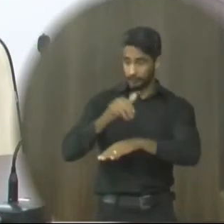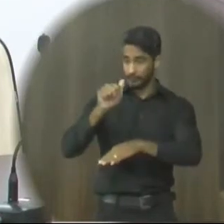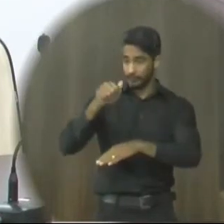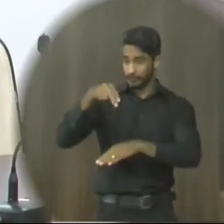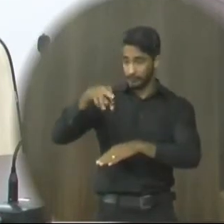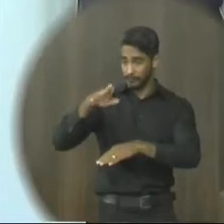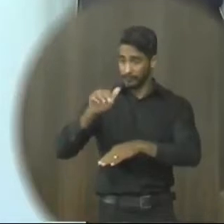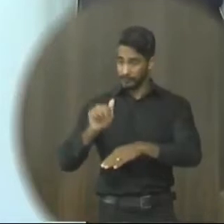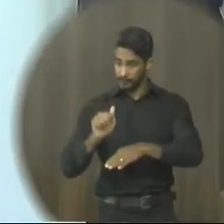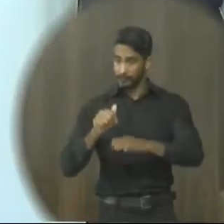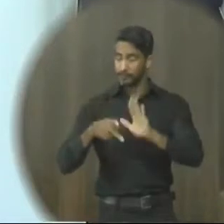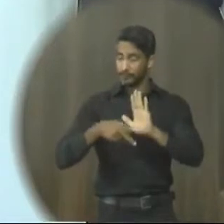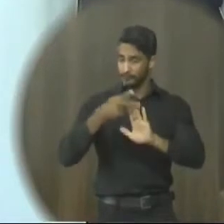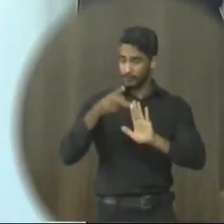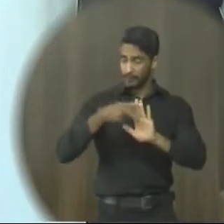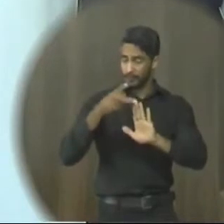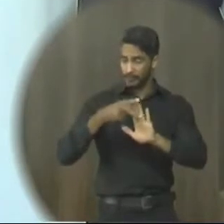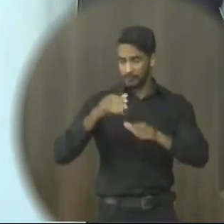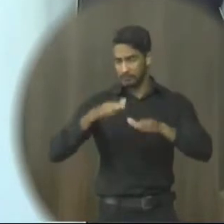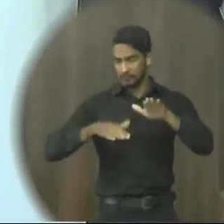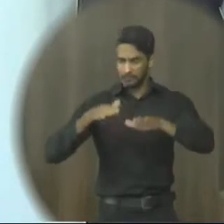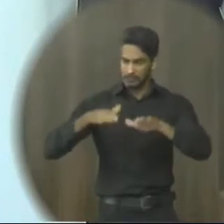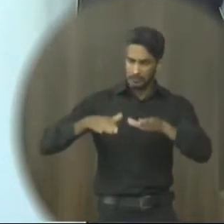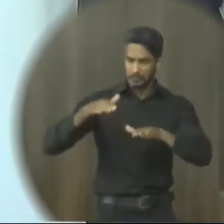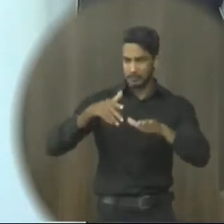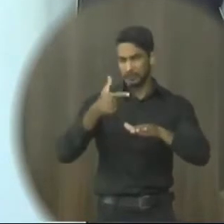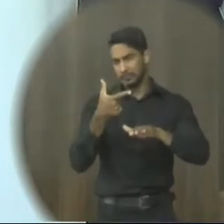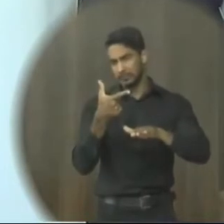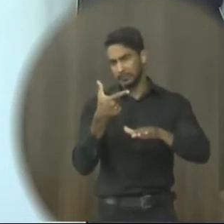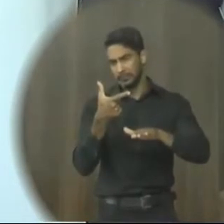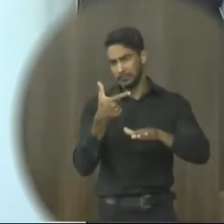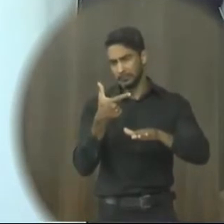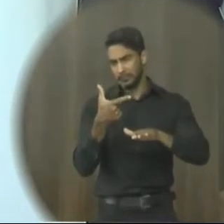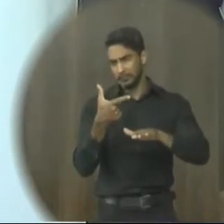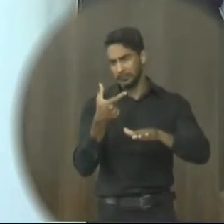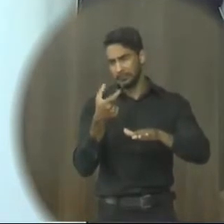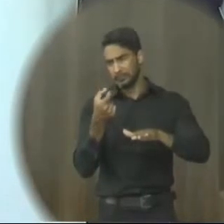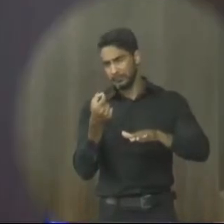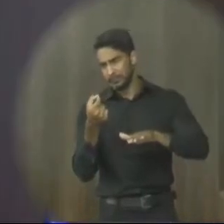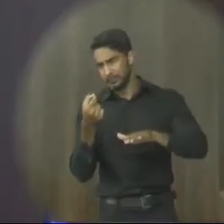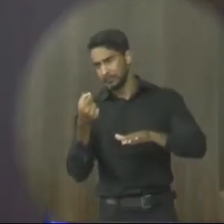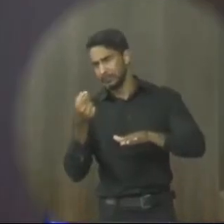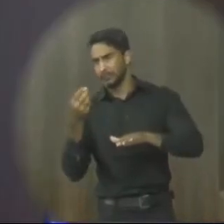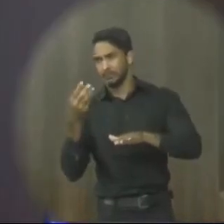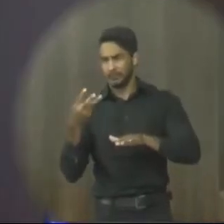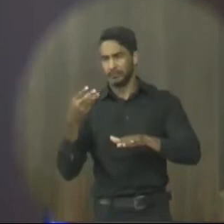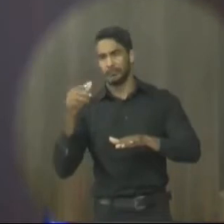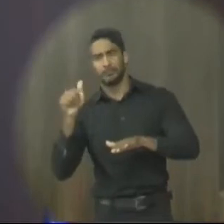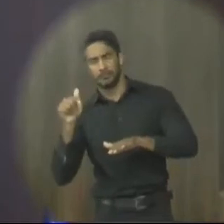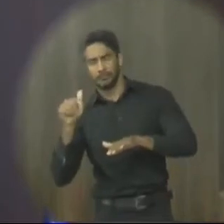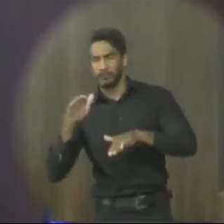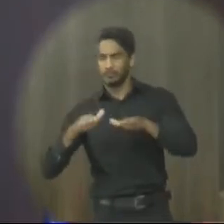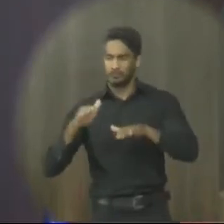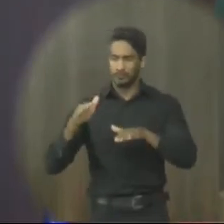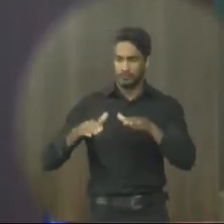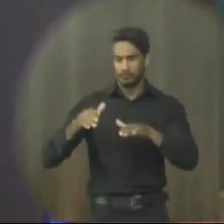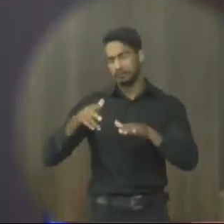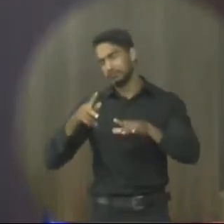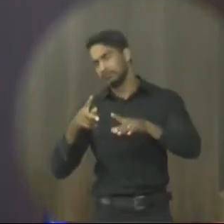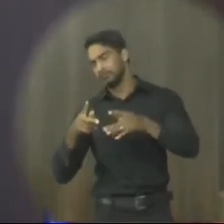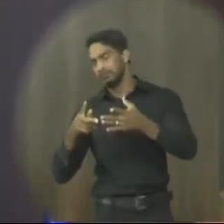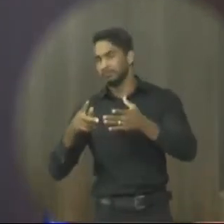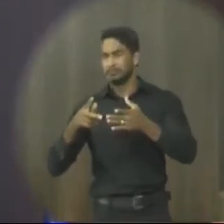época o projeto era em torno de 203, 207, mas ele foi atualizado, que eu não tinha conhecimento desse